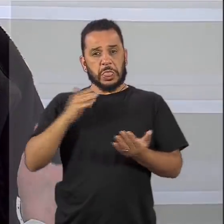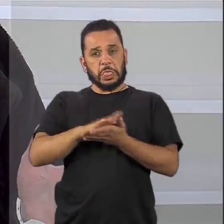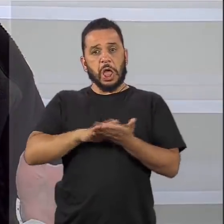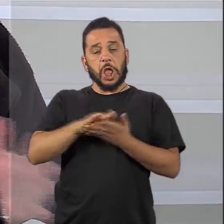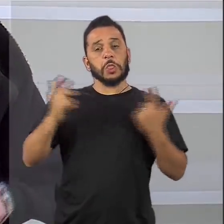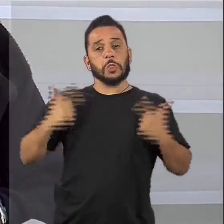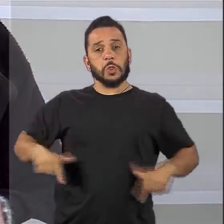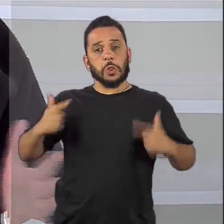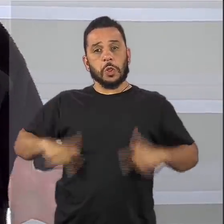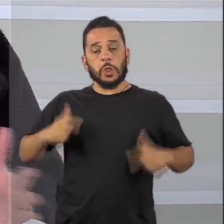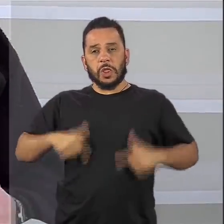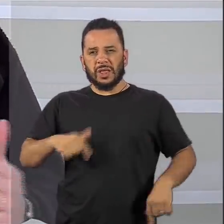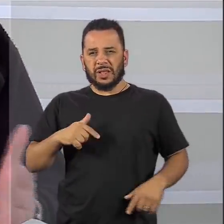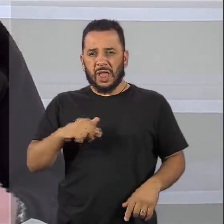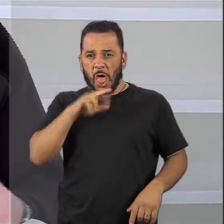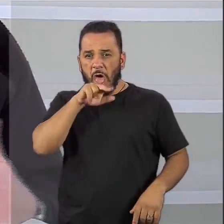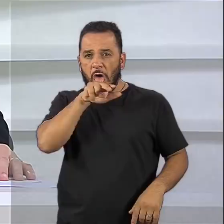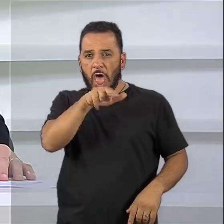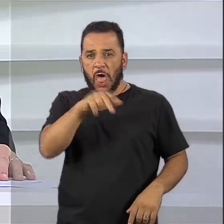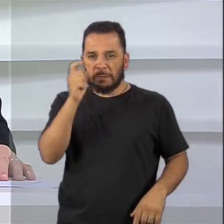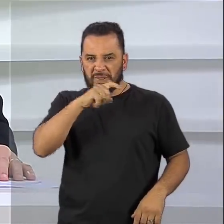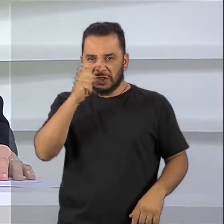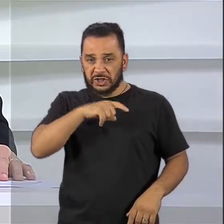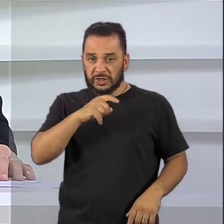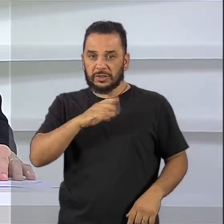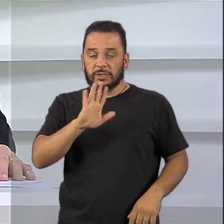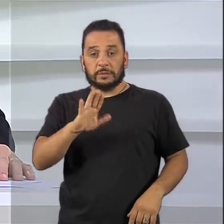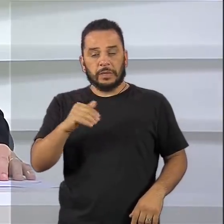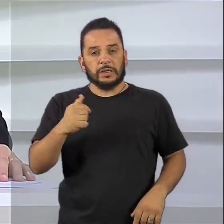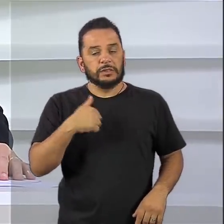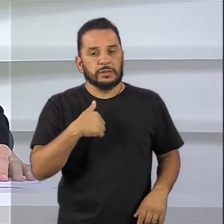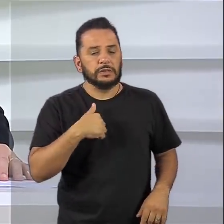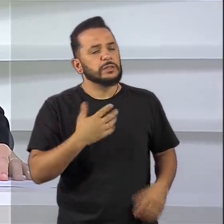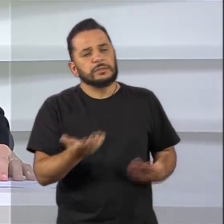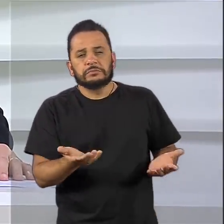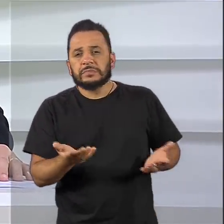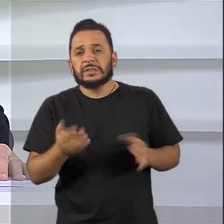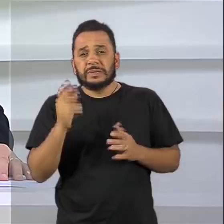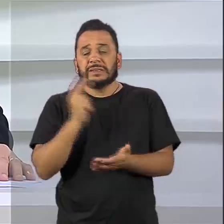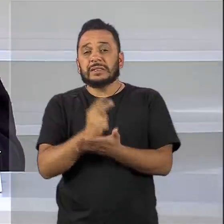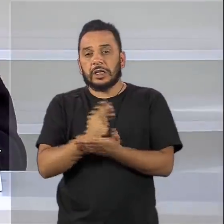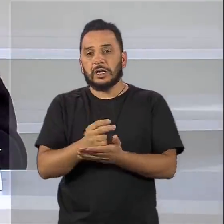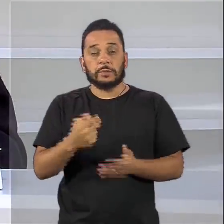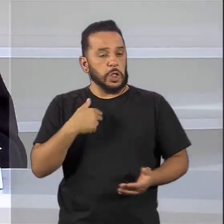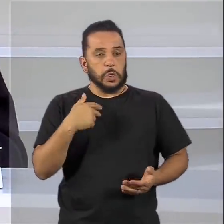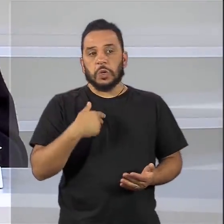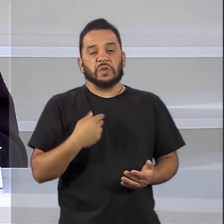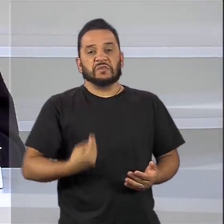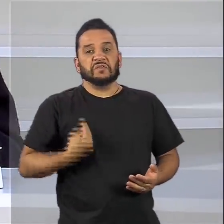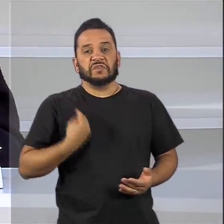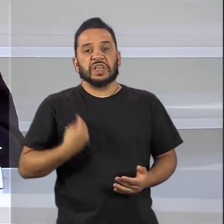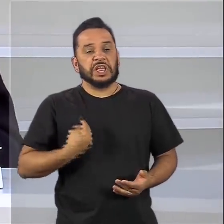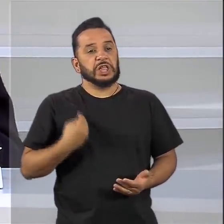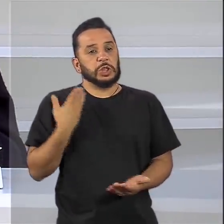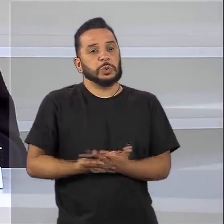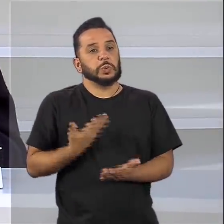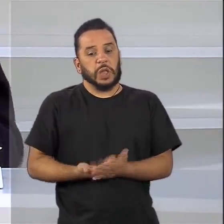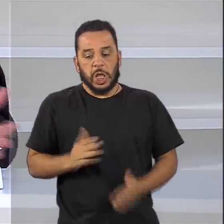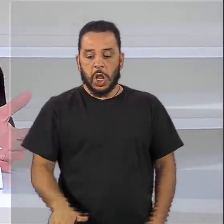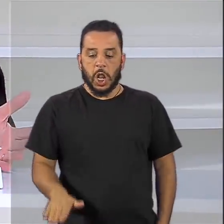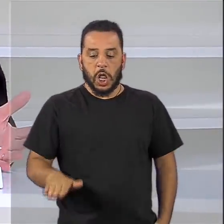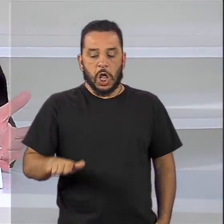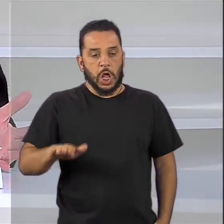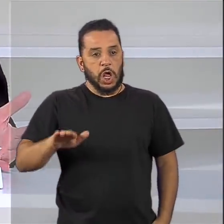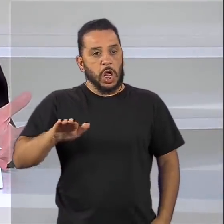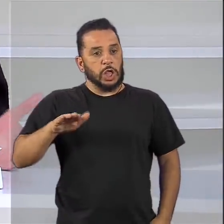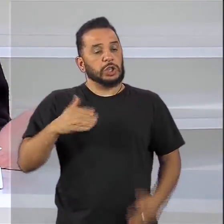ou se é verdade. Tudo bem, ele disse que foi processado, mas sempre com uma boa causa. Mas ele dizer, por exemplo, que estudou toda a vida em escola pública e não é verdade,